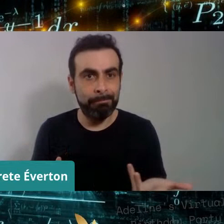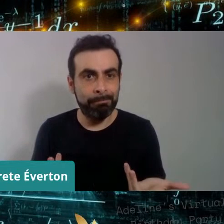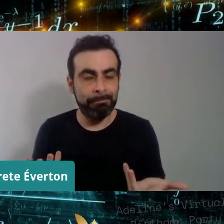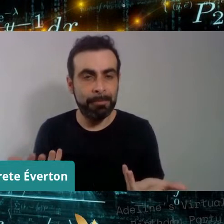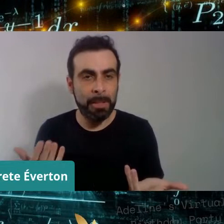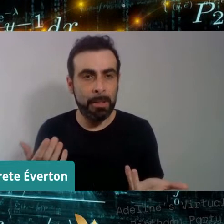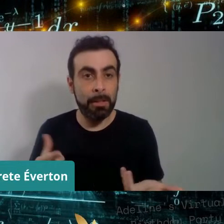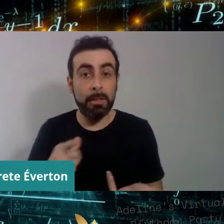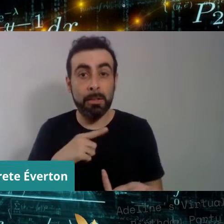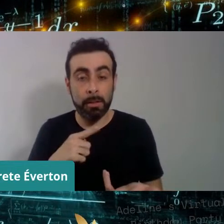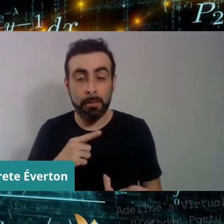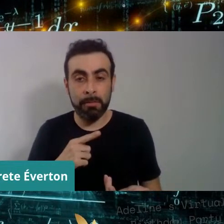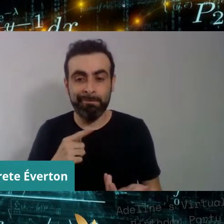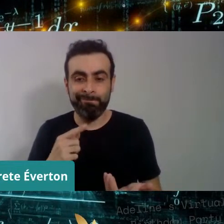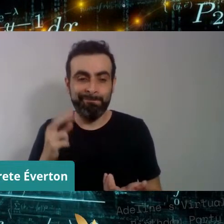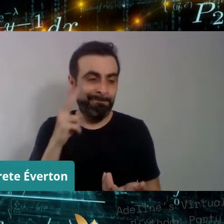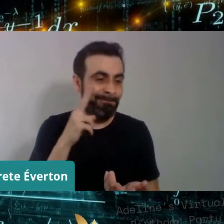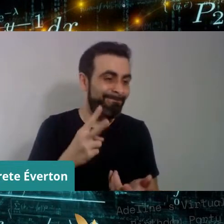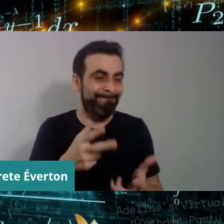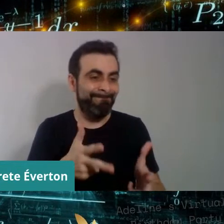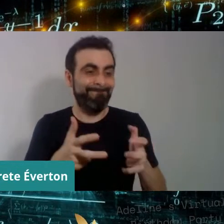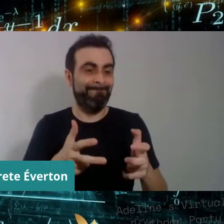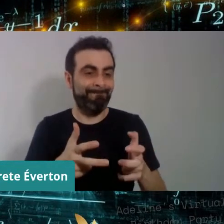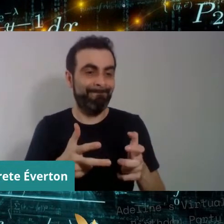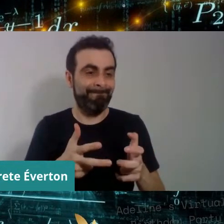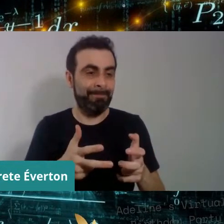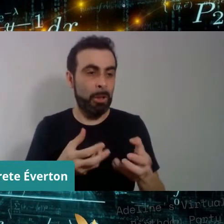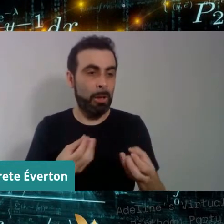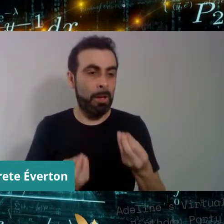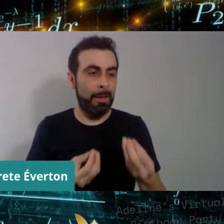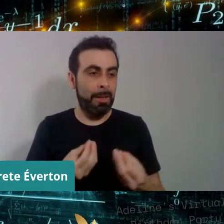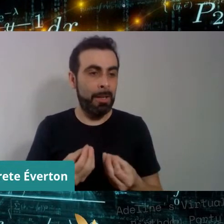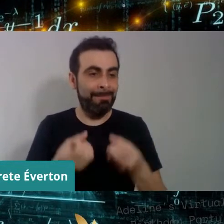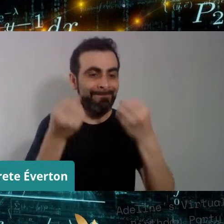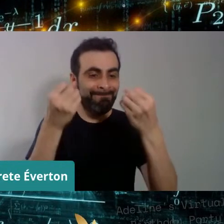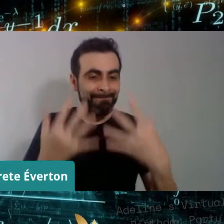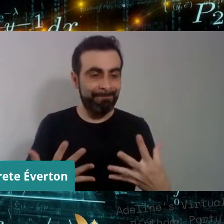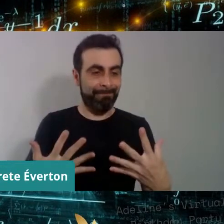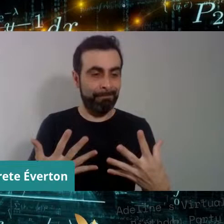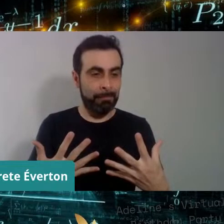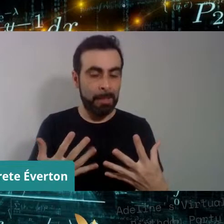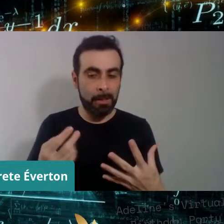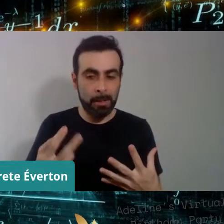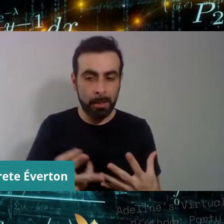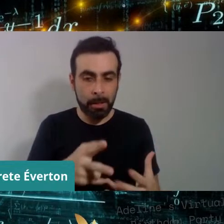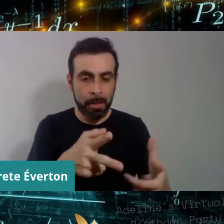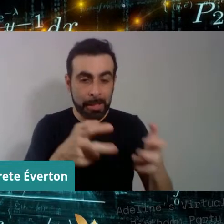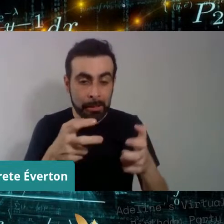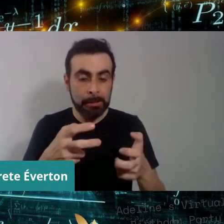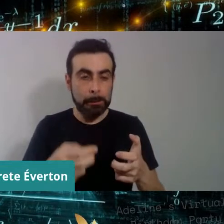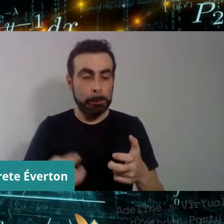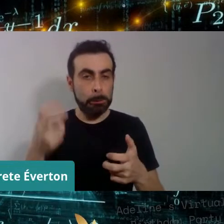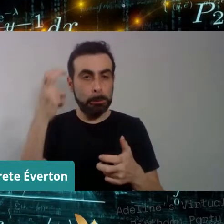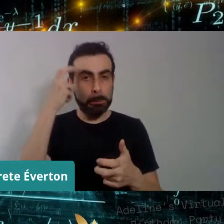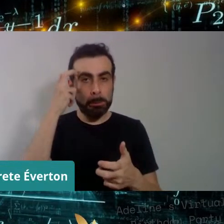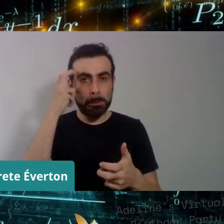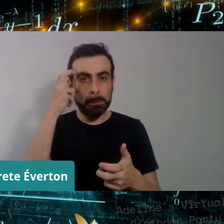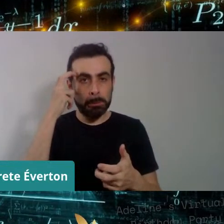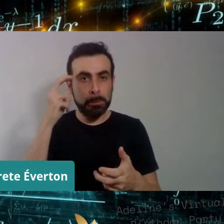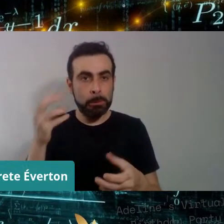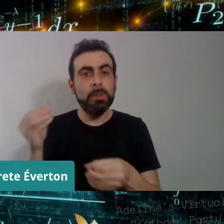No furor, né, das falas, né, dos docentes envolvidos,